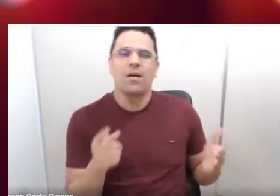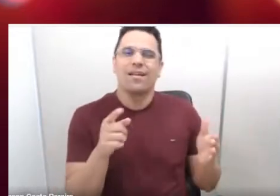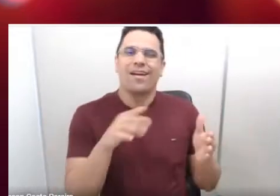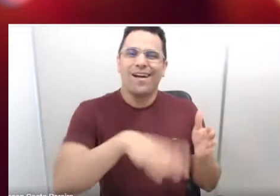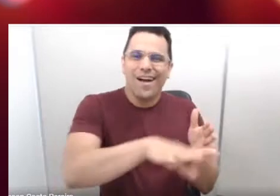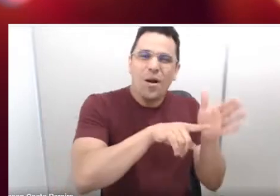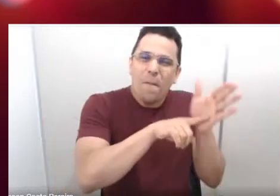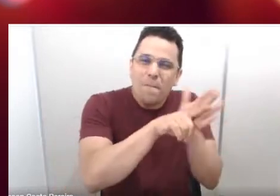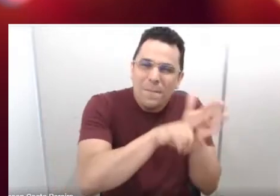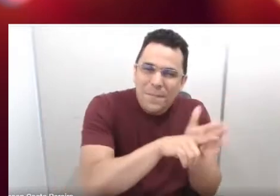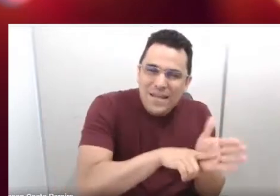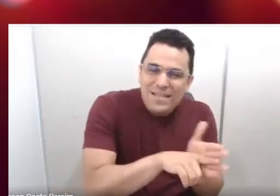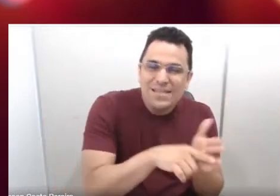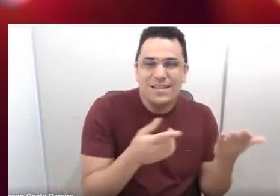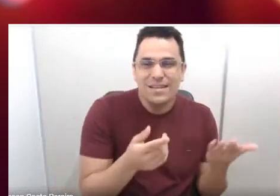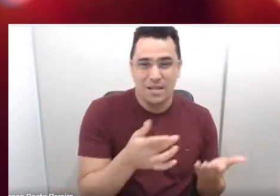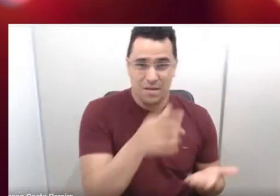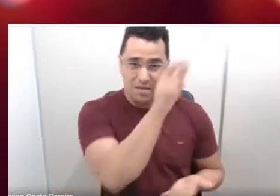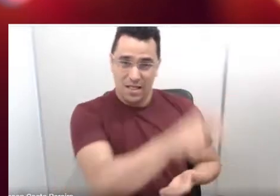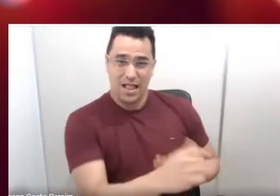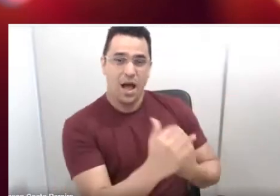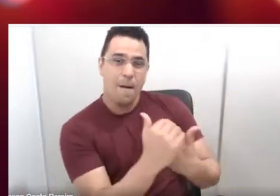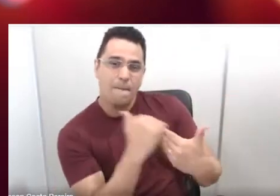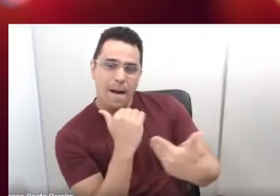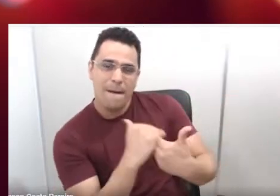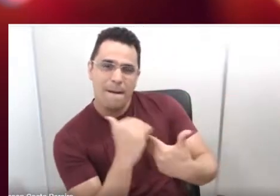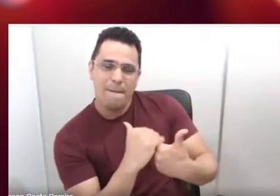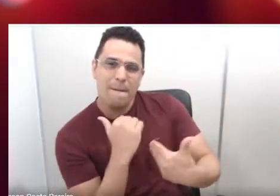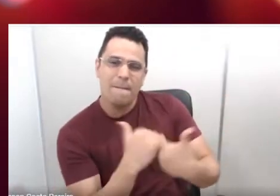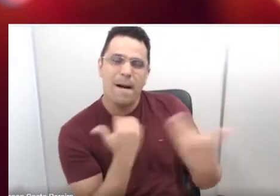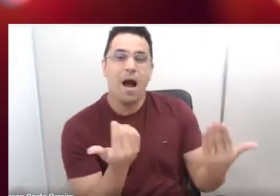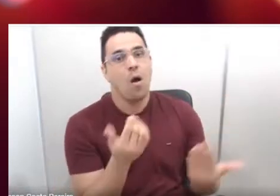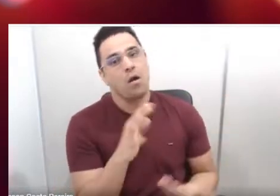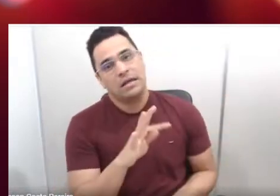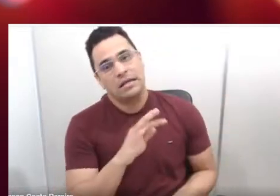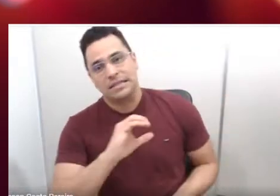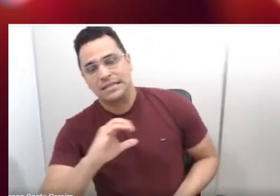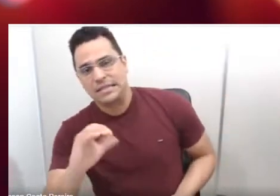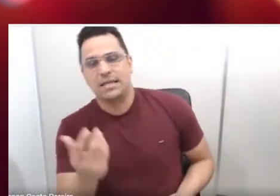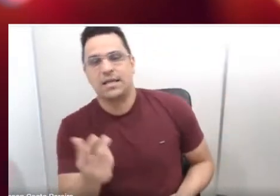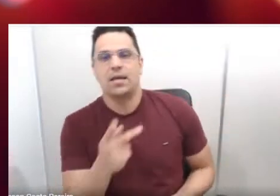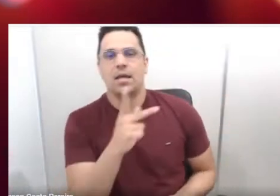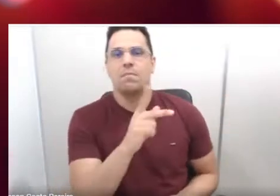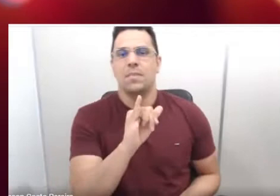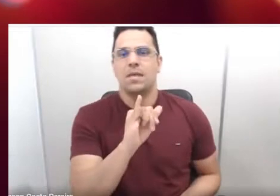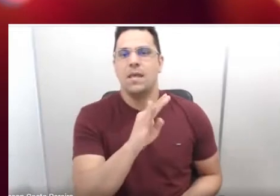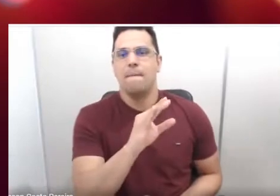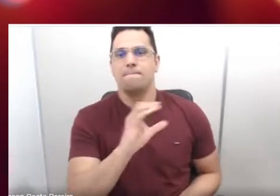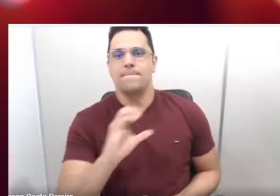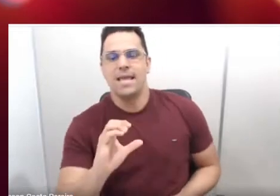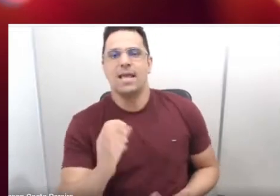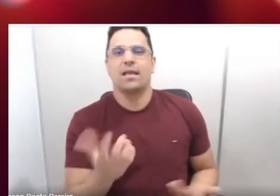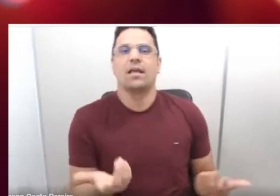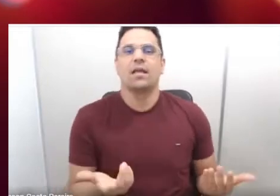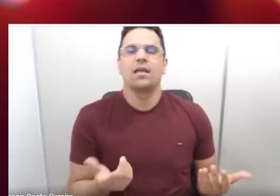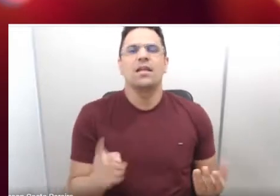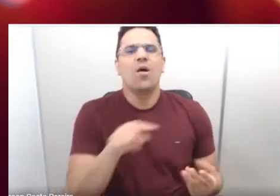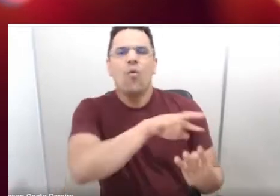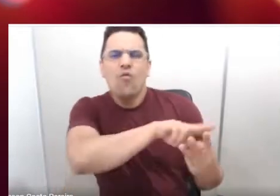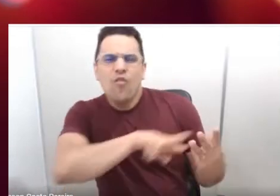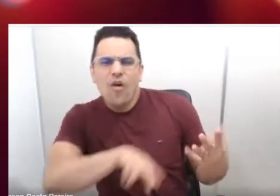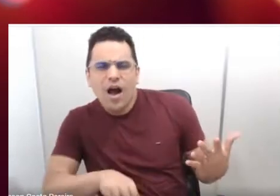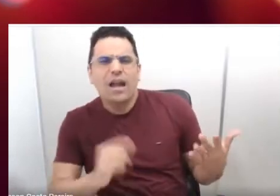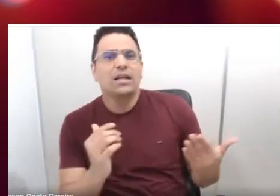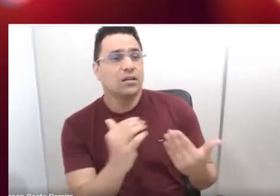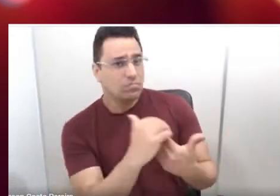nos feedback com os orientadores de TCC, de PIBIC, PIBID não, porque estava suspenso, né? Então, iniciação à